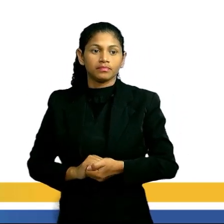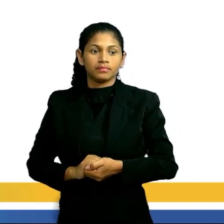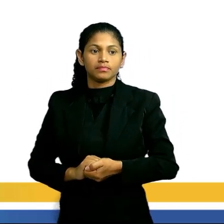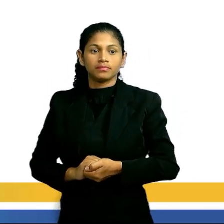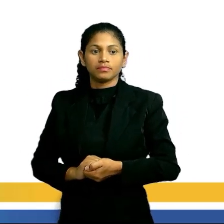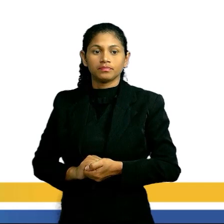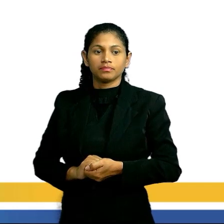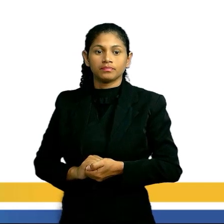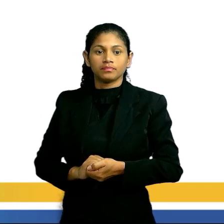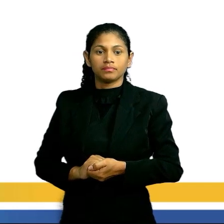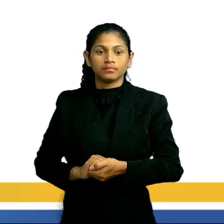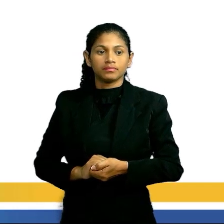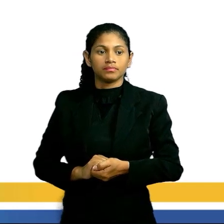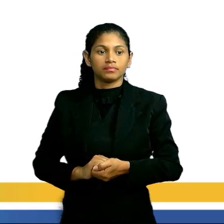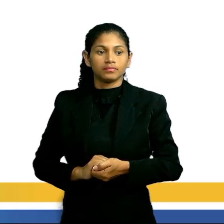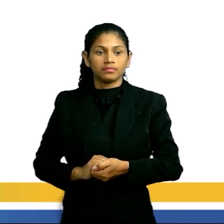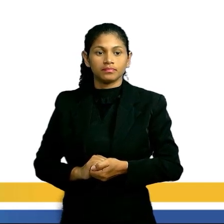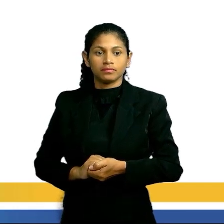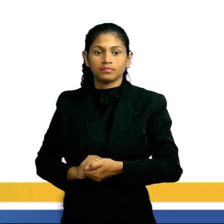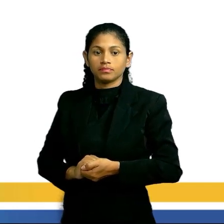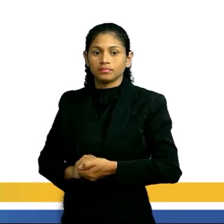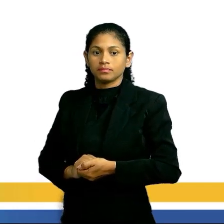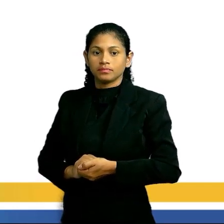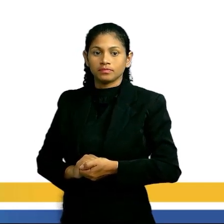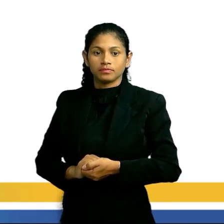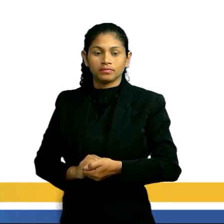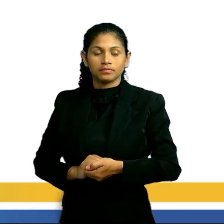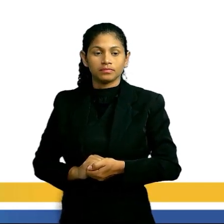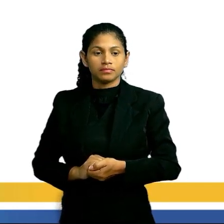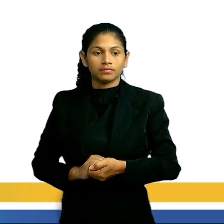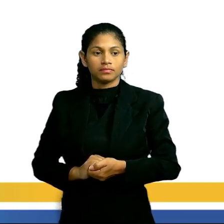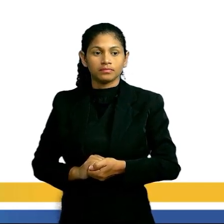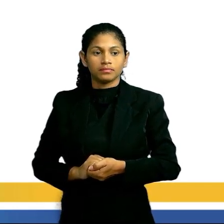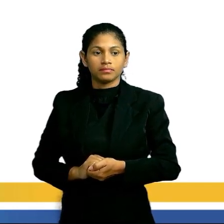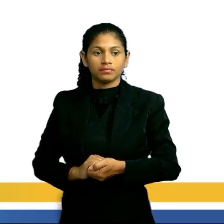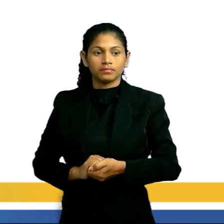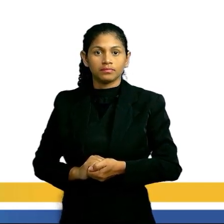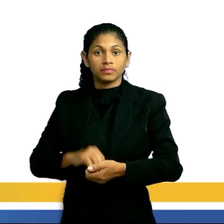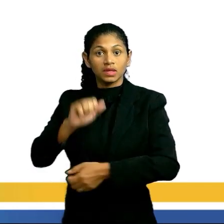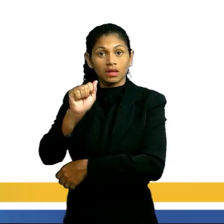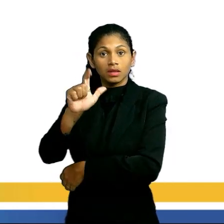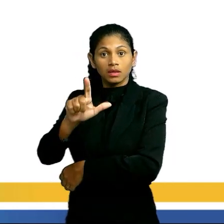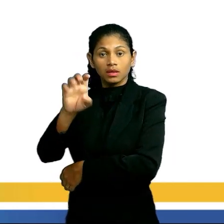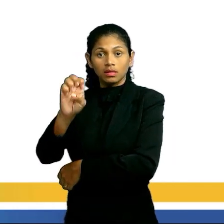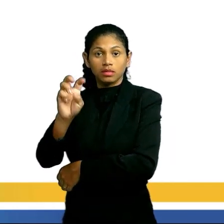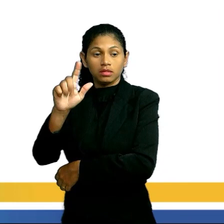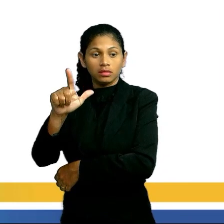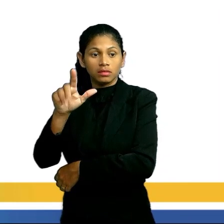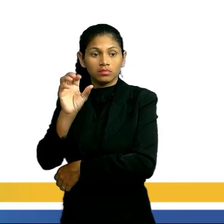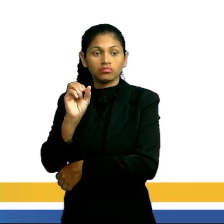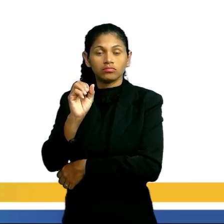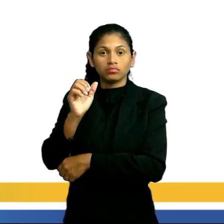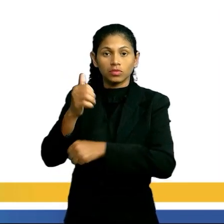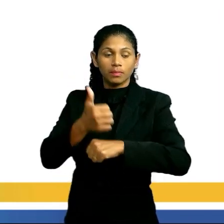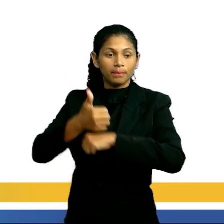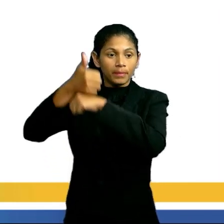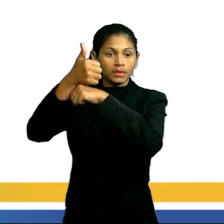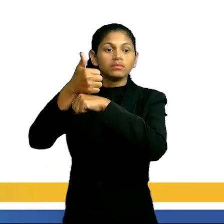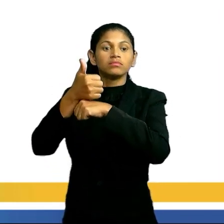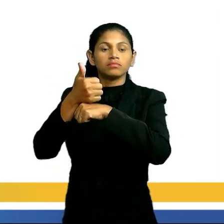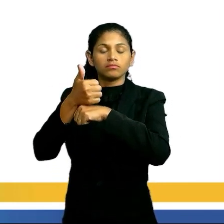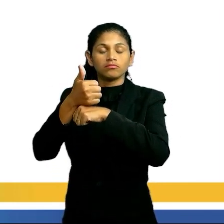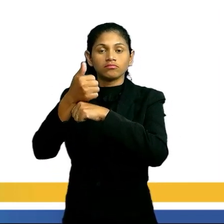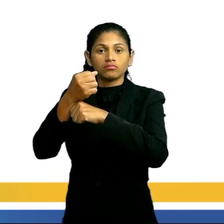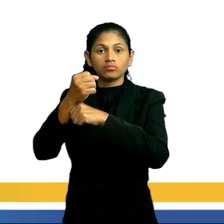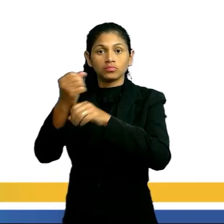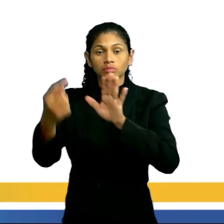a partir do seu genótipo em interação com o ambiente. Alelo dominante é aquele que se expressa